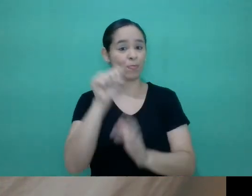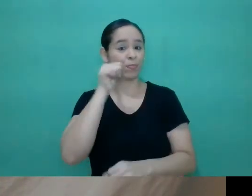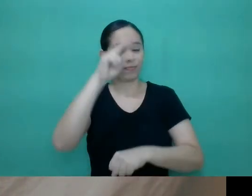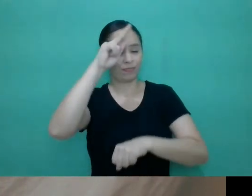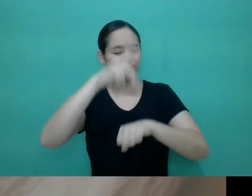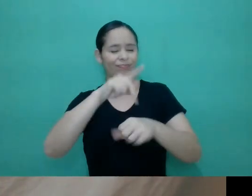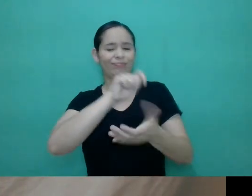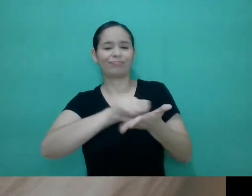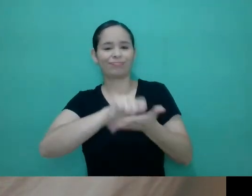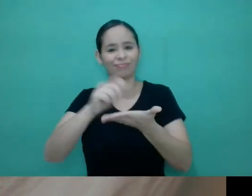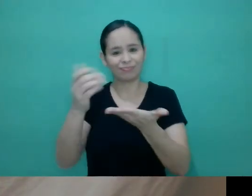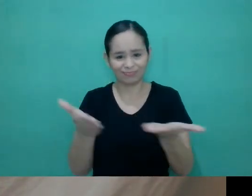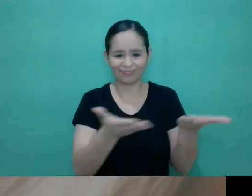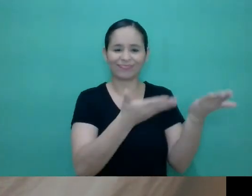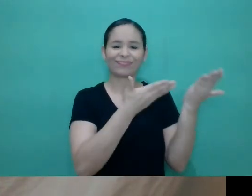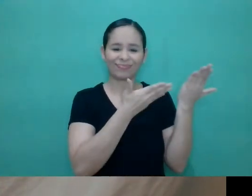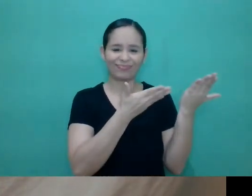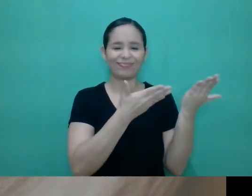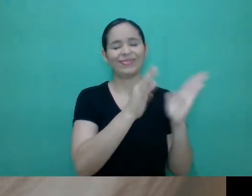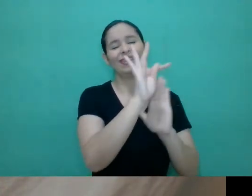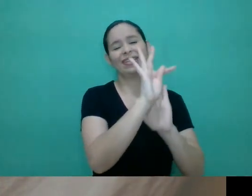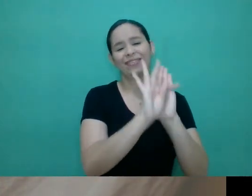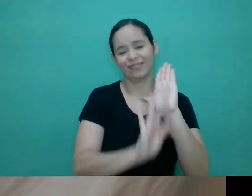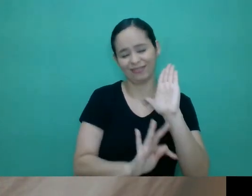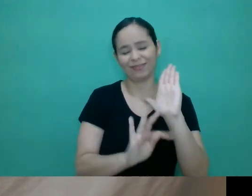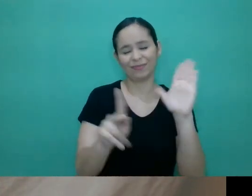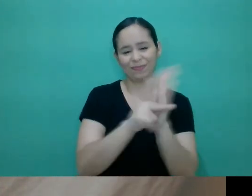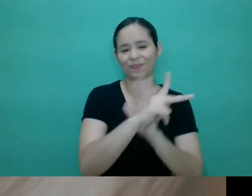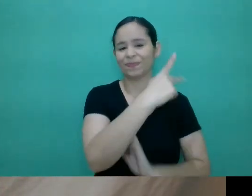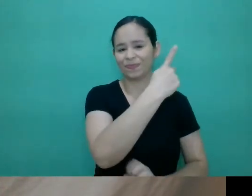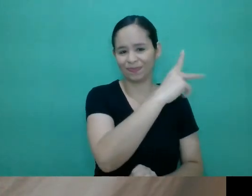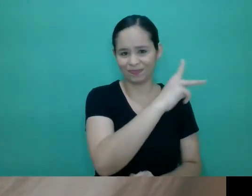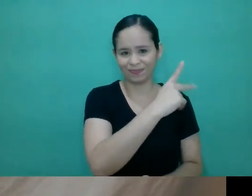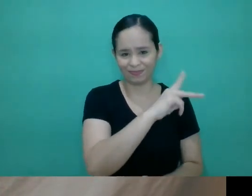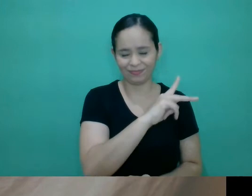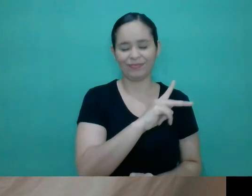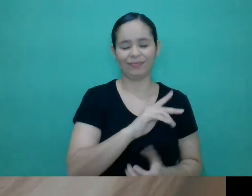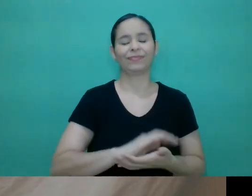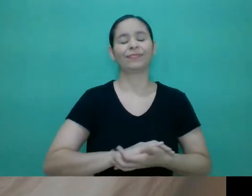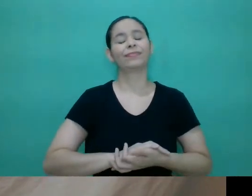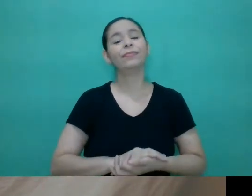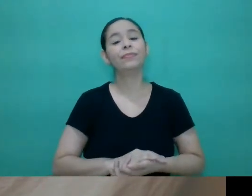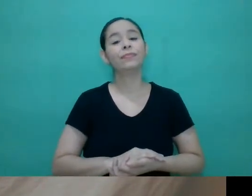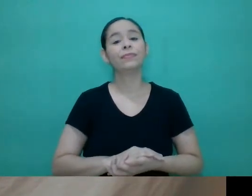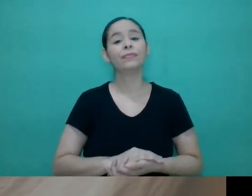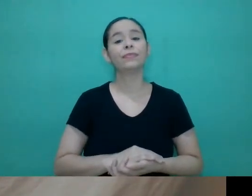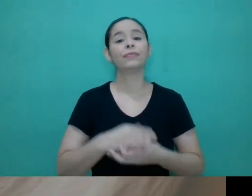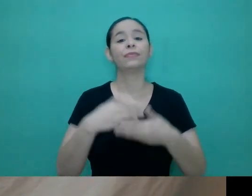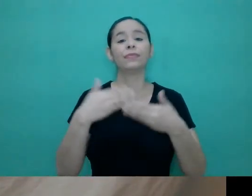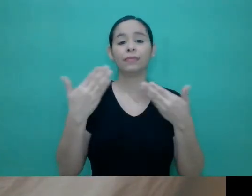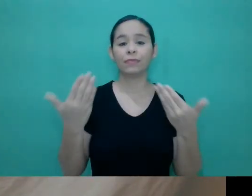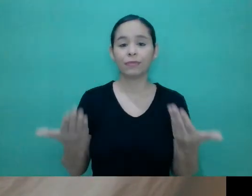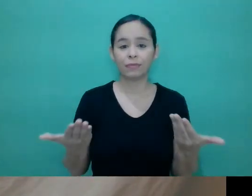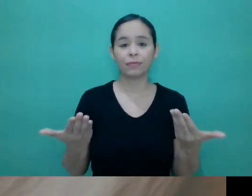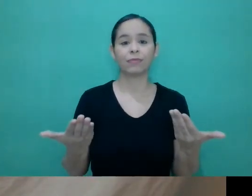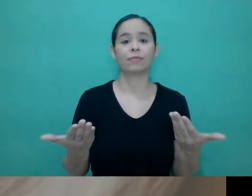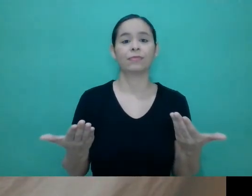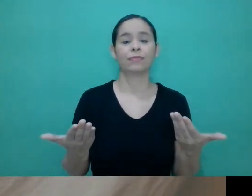Taubira na introdução desse texto dela, desse ensaio dela, que